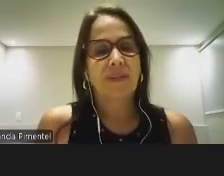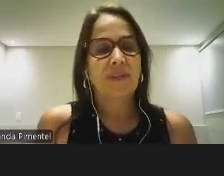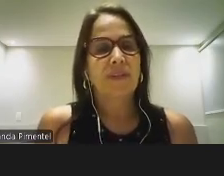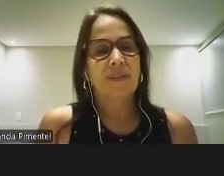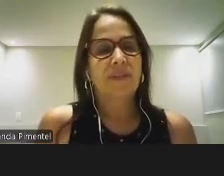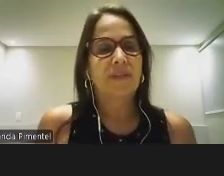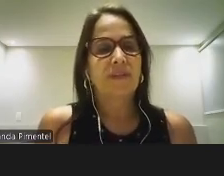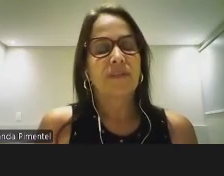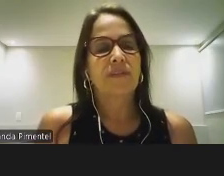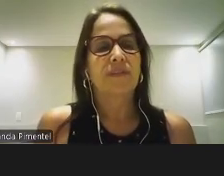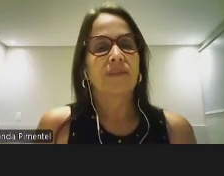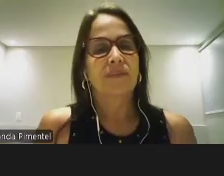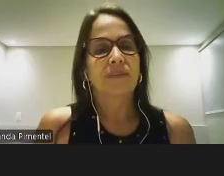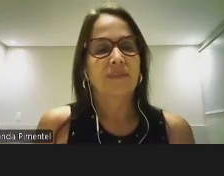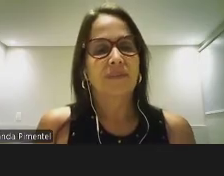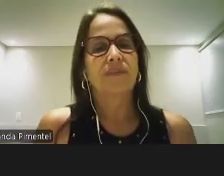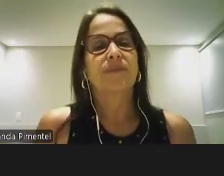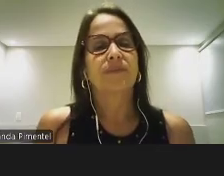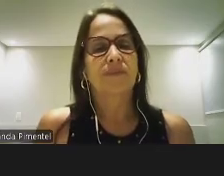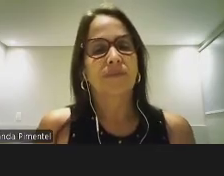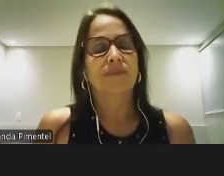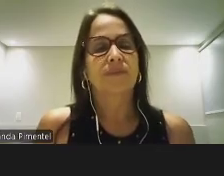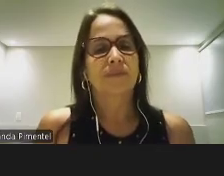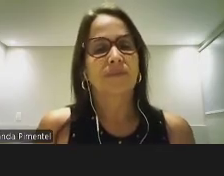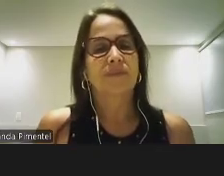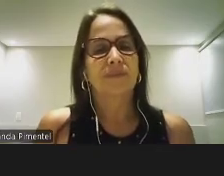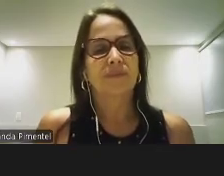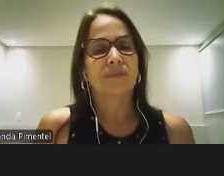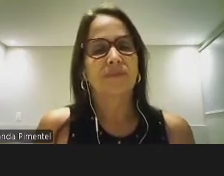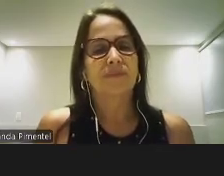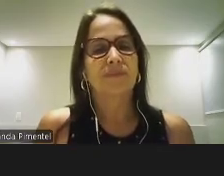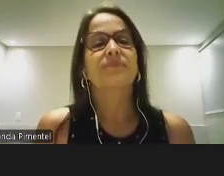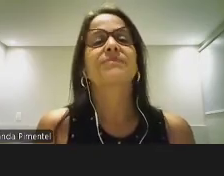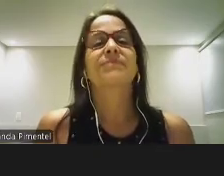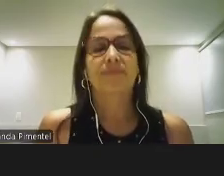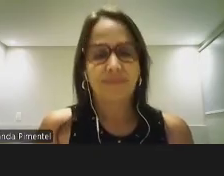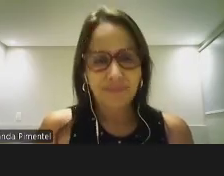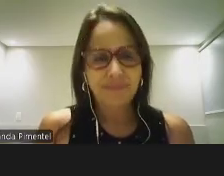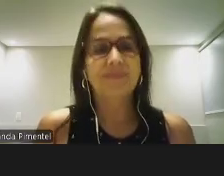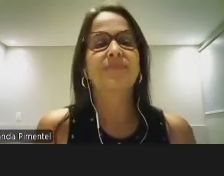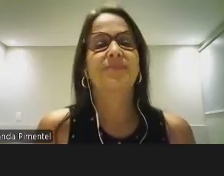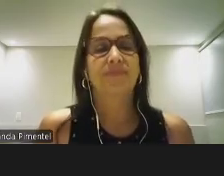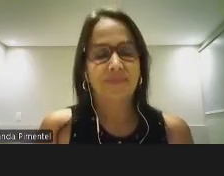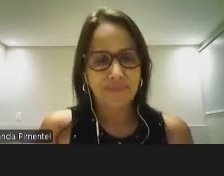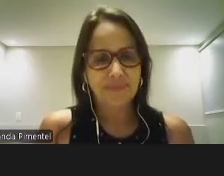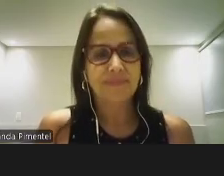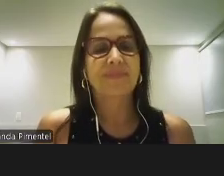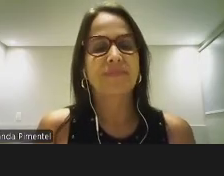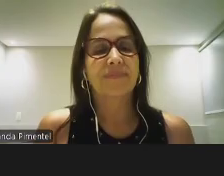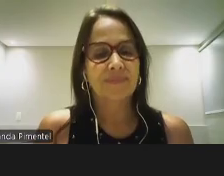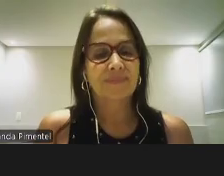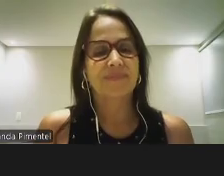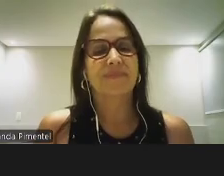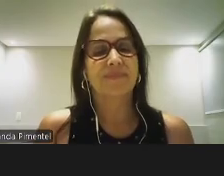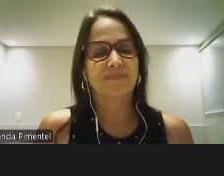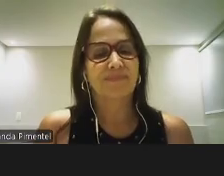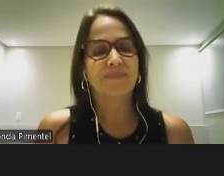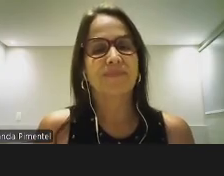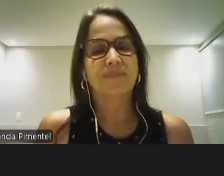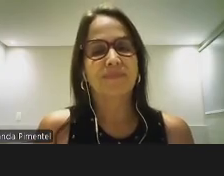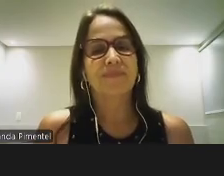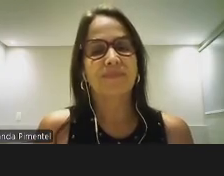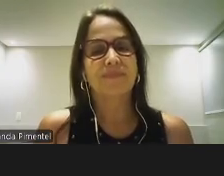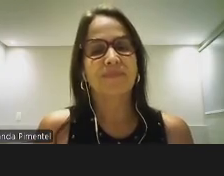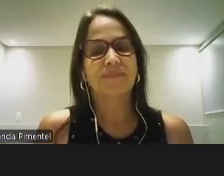não, através da nossa arte, piorar a vida do paciente. Então, é para melhorar. Então,